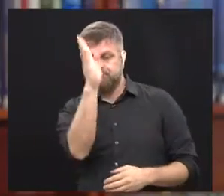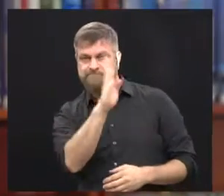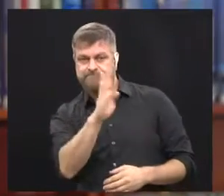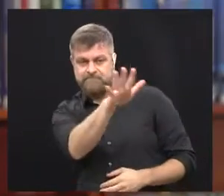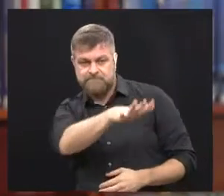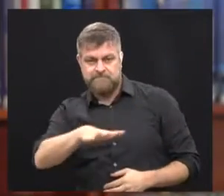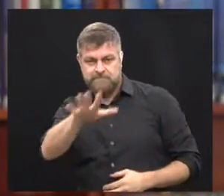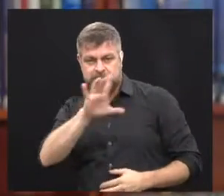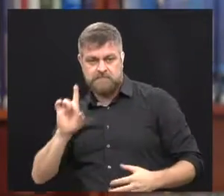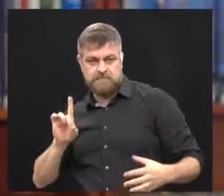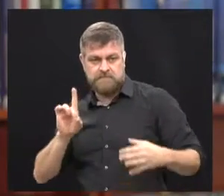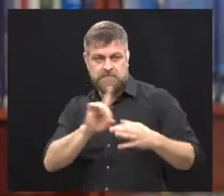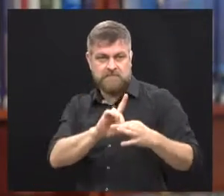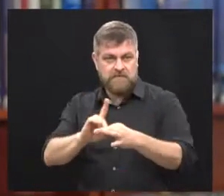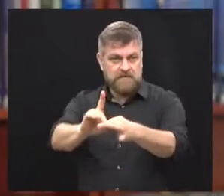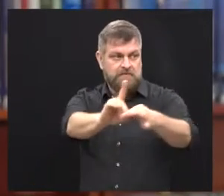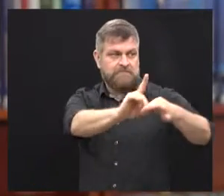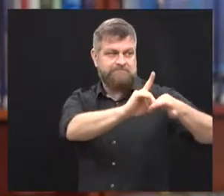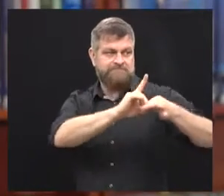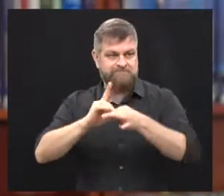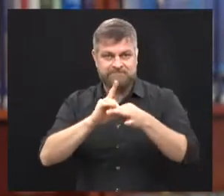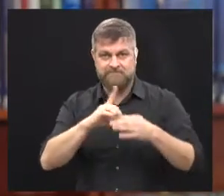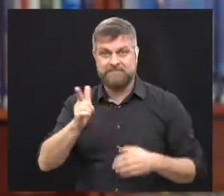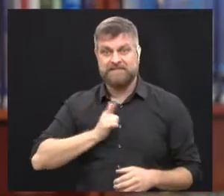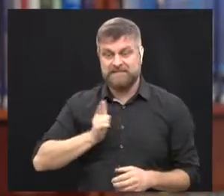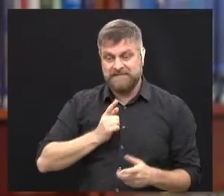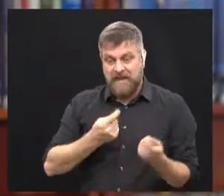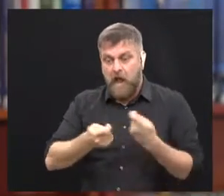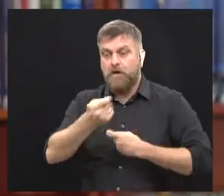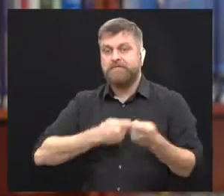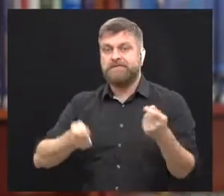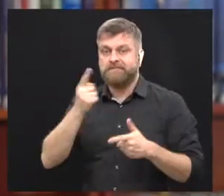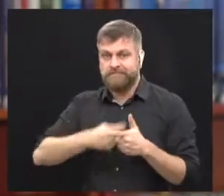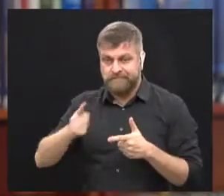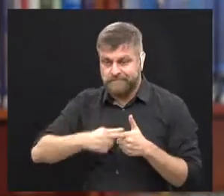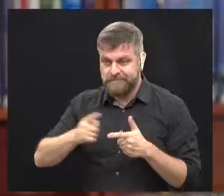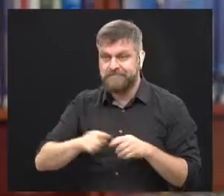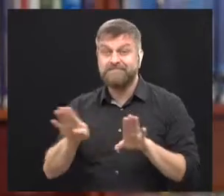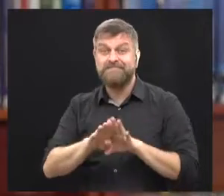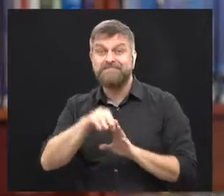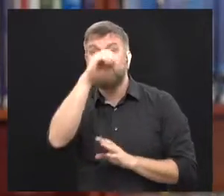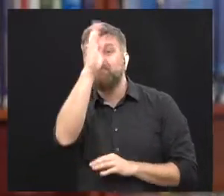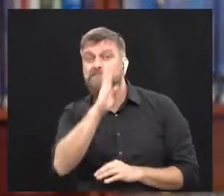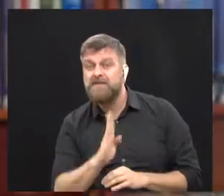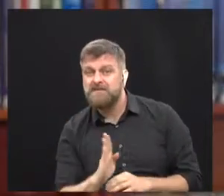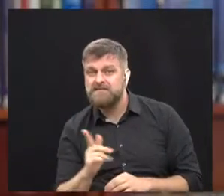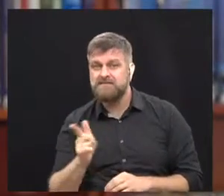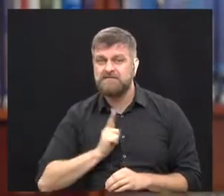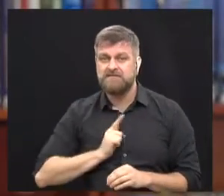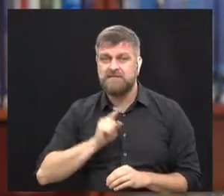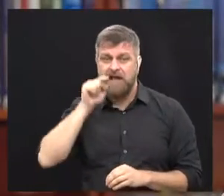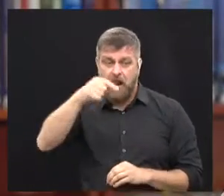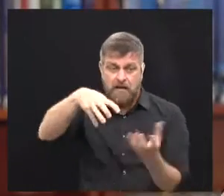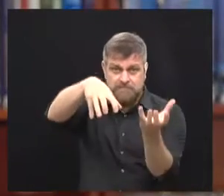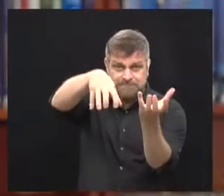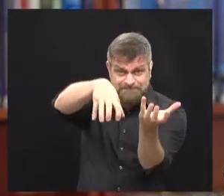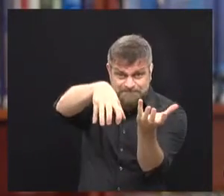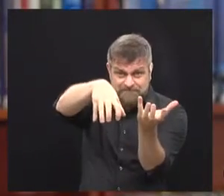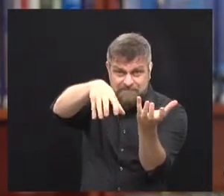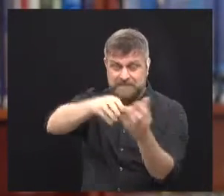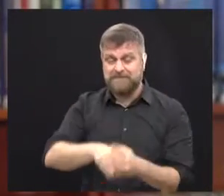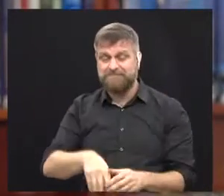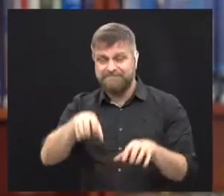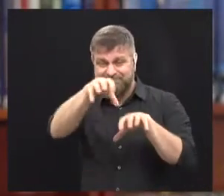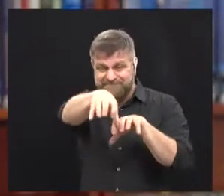país instável economicamente, encontra um país no Congresso Nacional